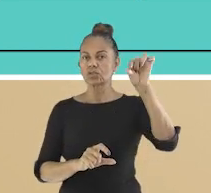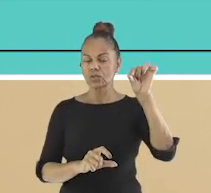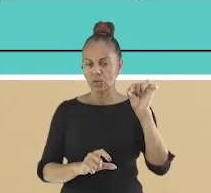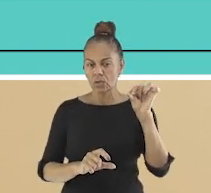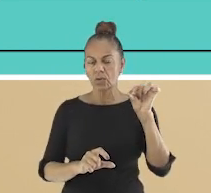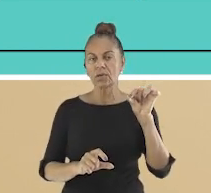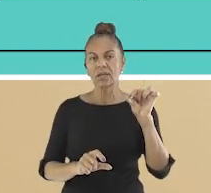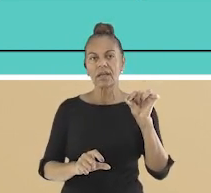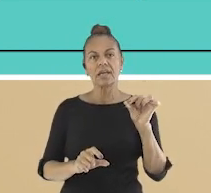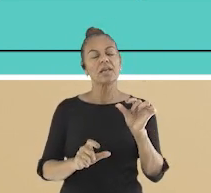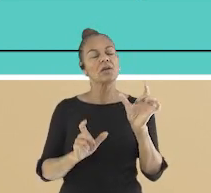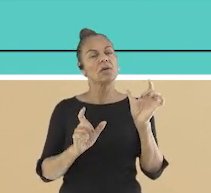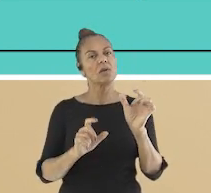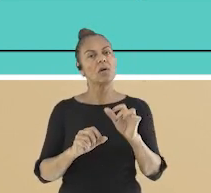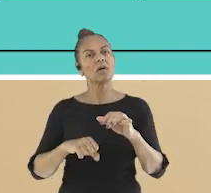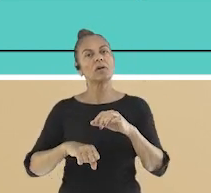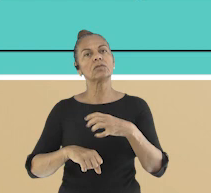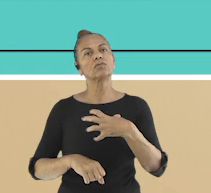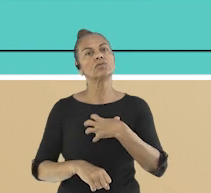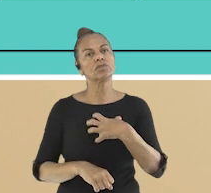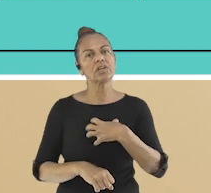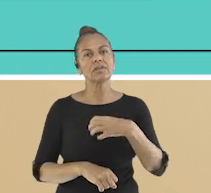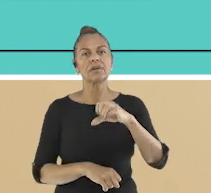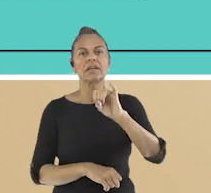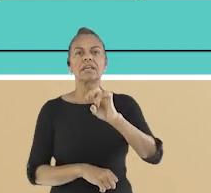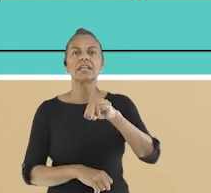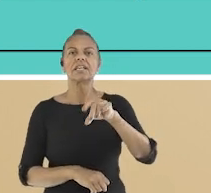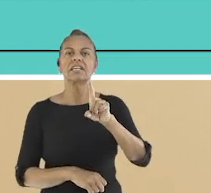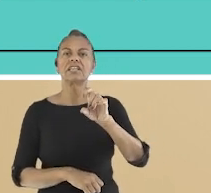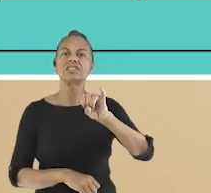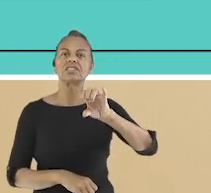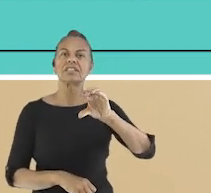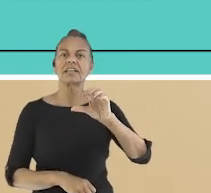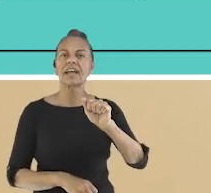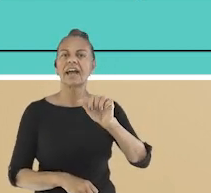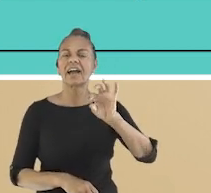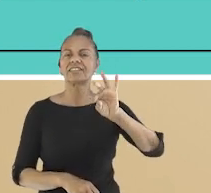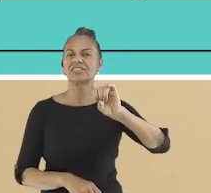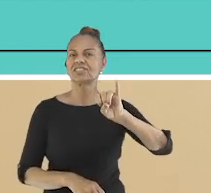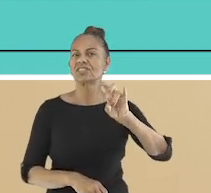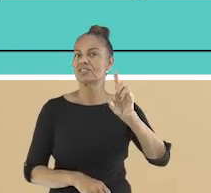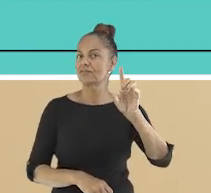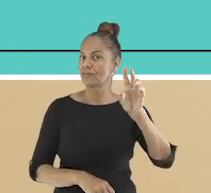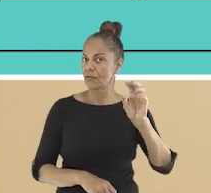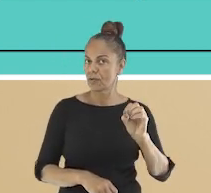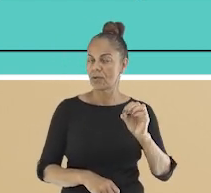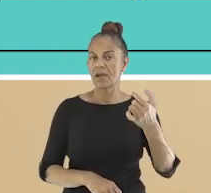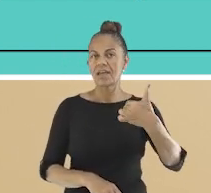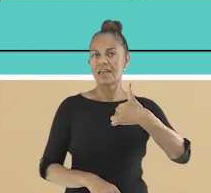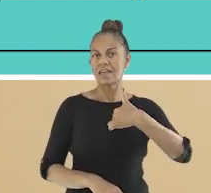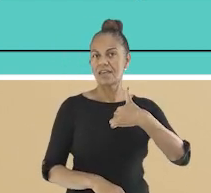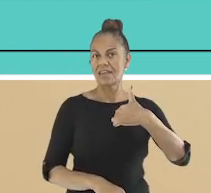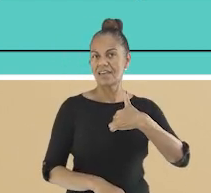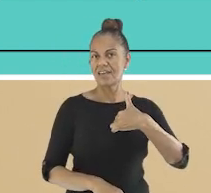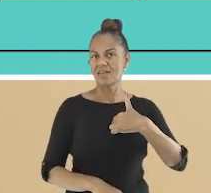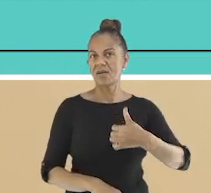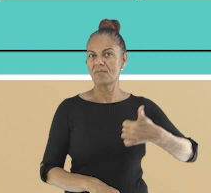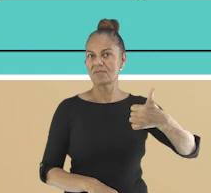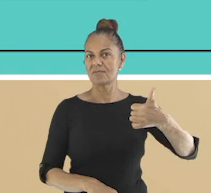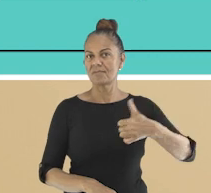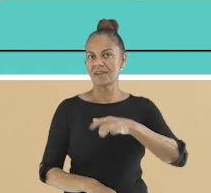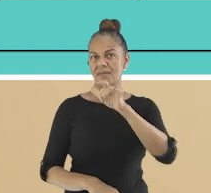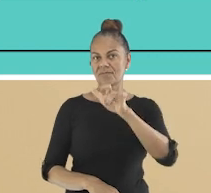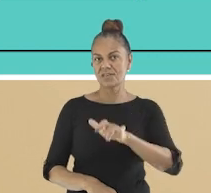conjugue-os nos tempos verbais do modo indicativo na primeira pessoa do singular, que no caso é o eu. Que estudamos